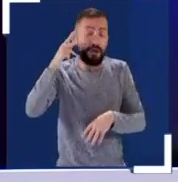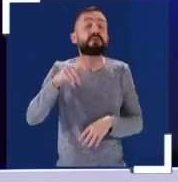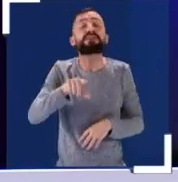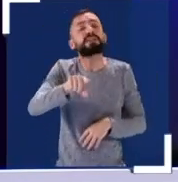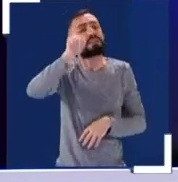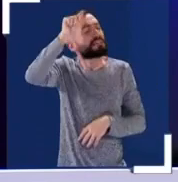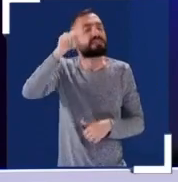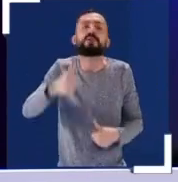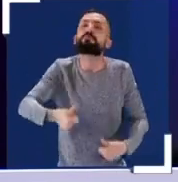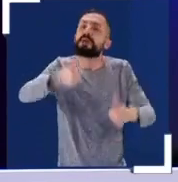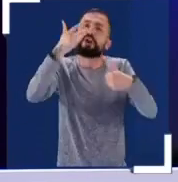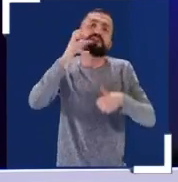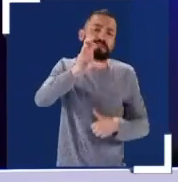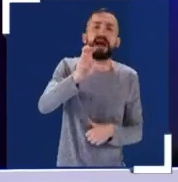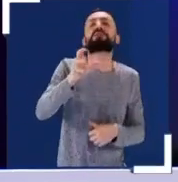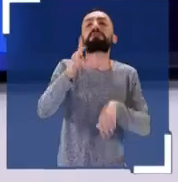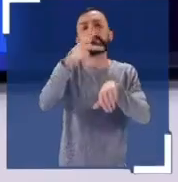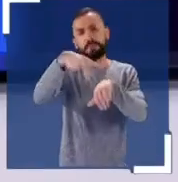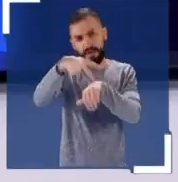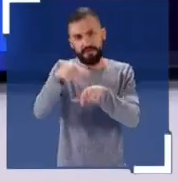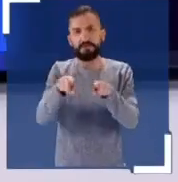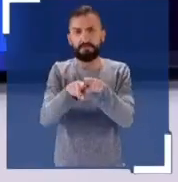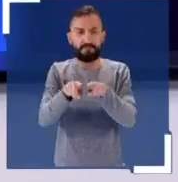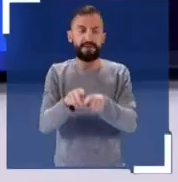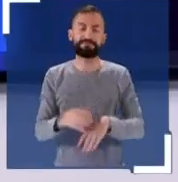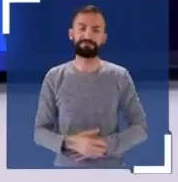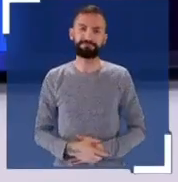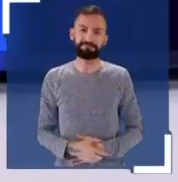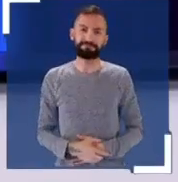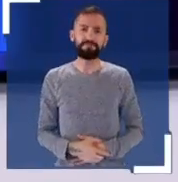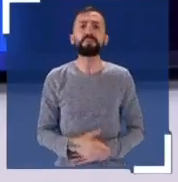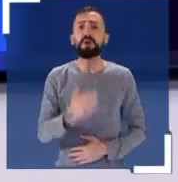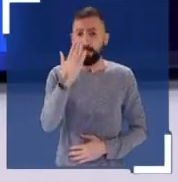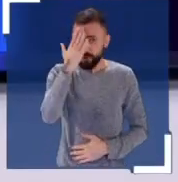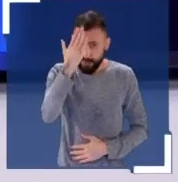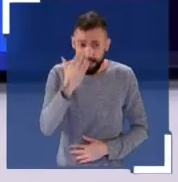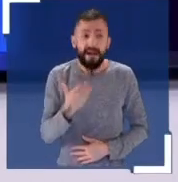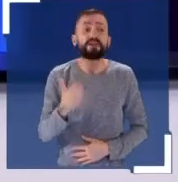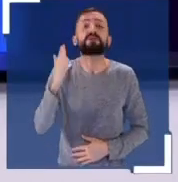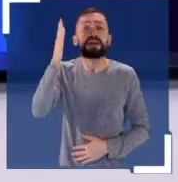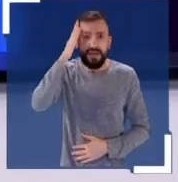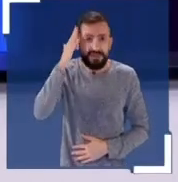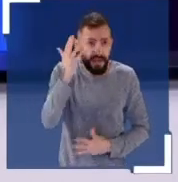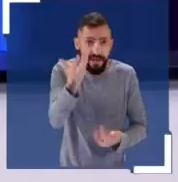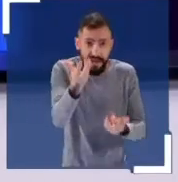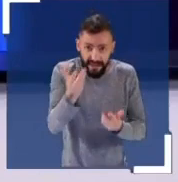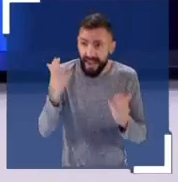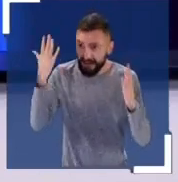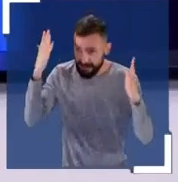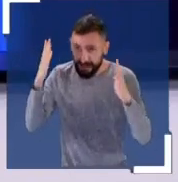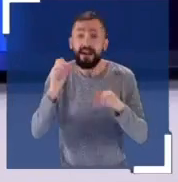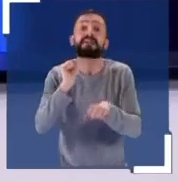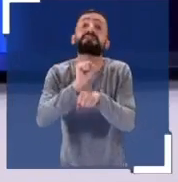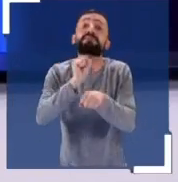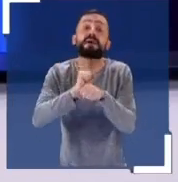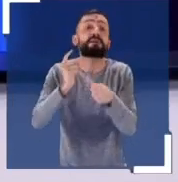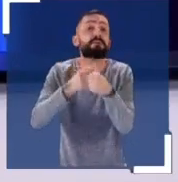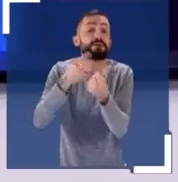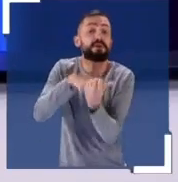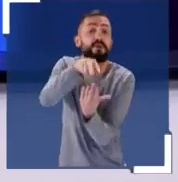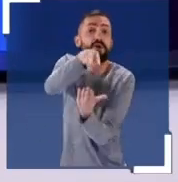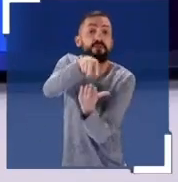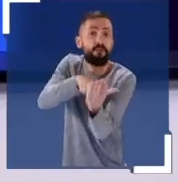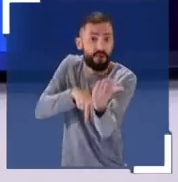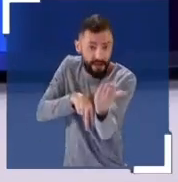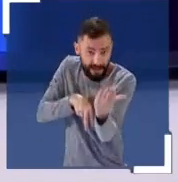o nosso Estado e para o nosso país. Muito obrigado. Eu sei que vocês querem se manifestar, mas eu peço mais um minutinho que eu tenho que ler um texto aqui. Vocês